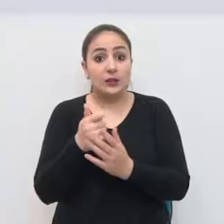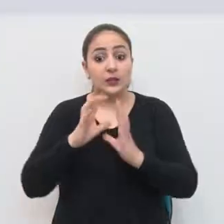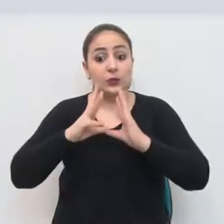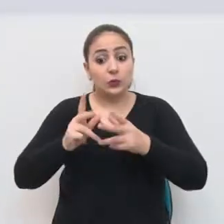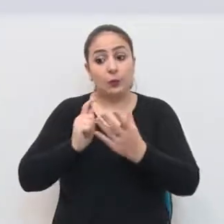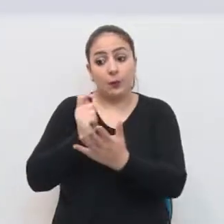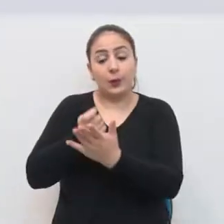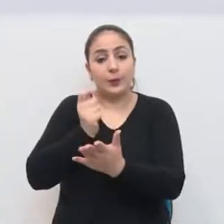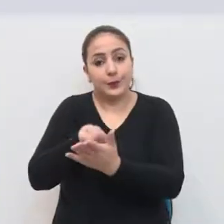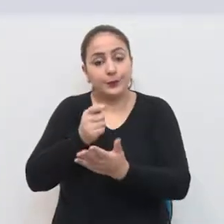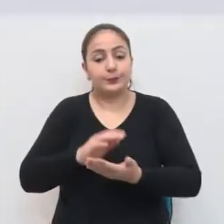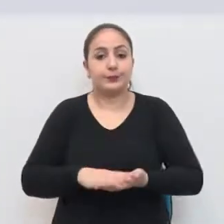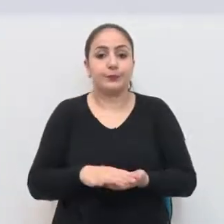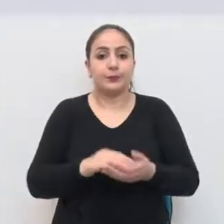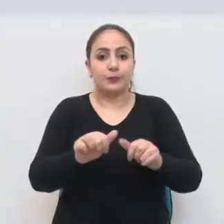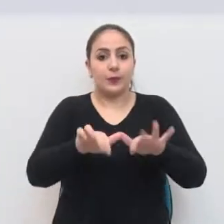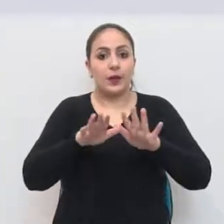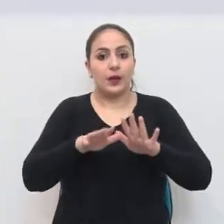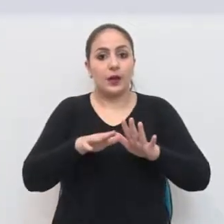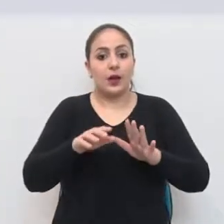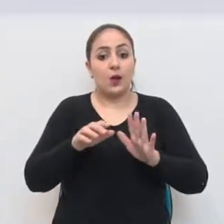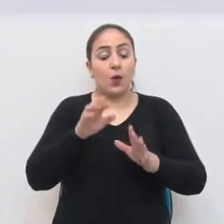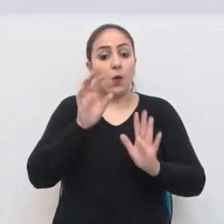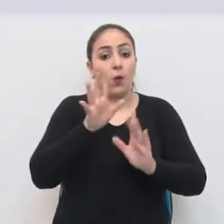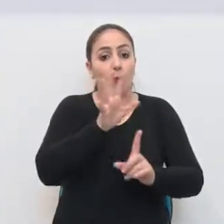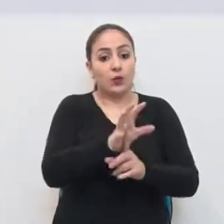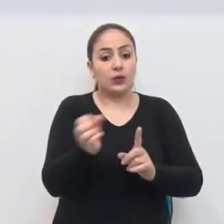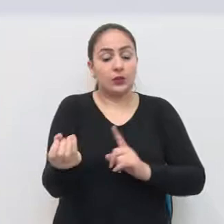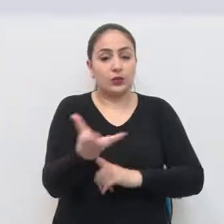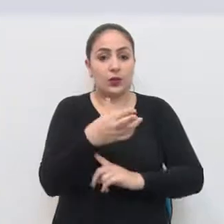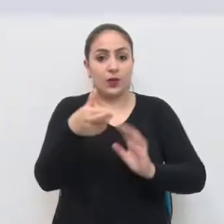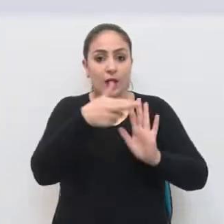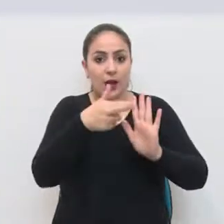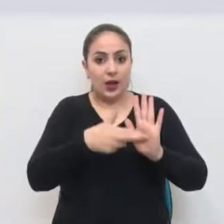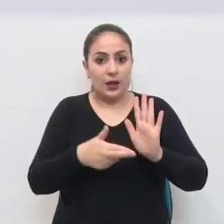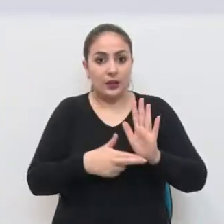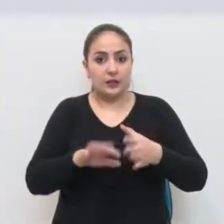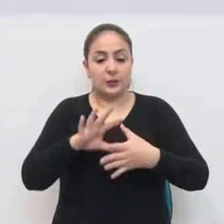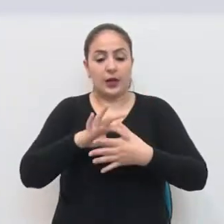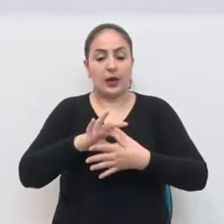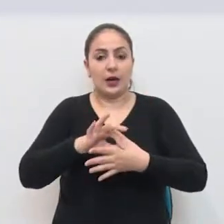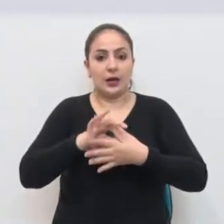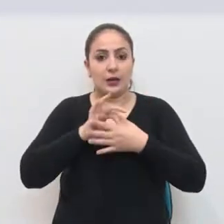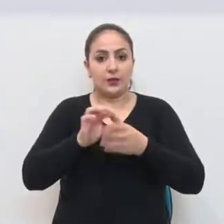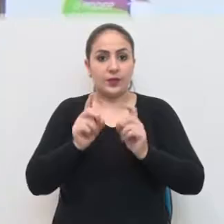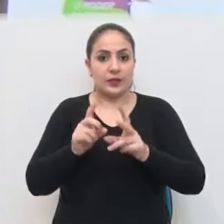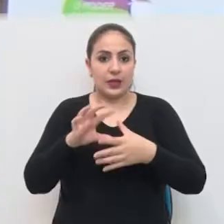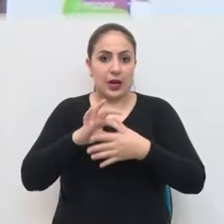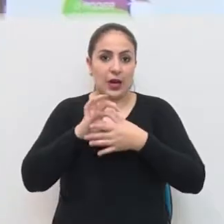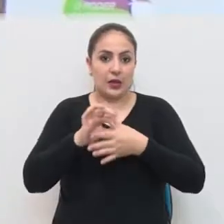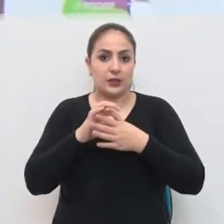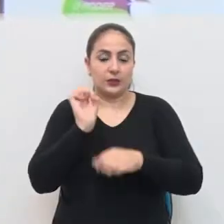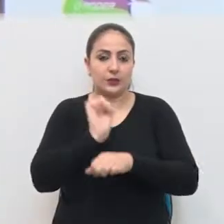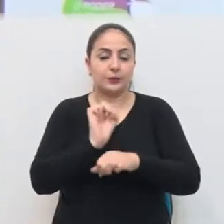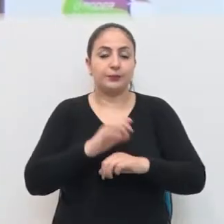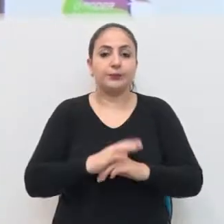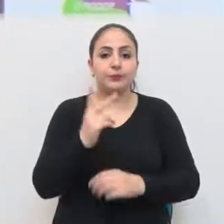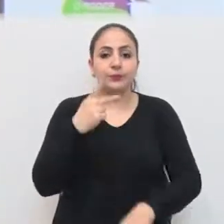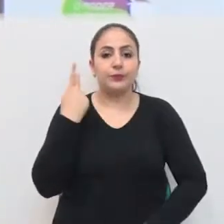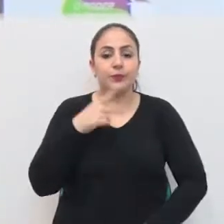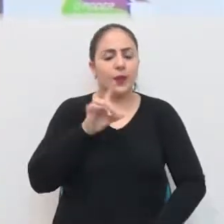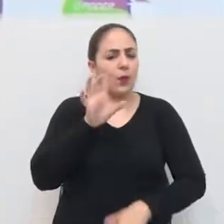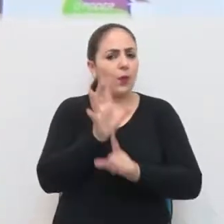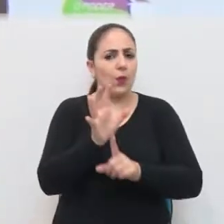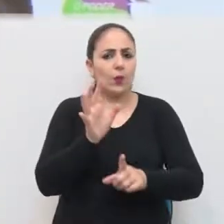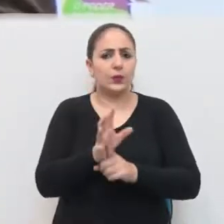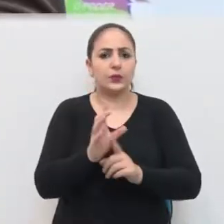pagamento. Plenário repudia novas regras para o manuseio e o comércio de carnes no Estado. O parlamentar é